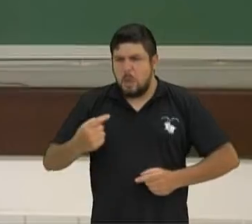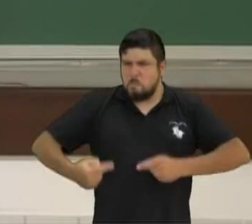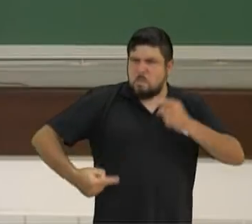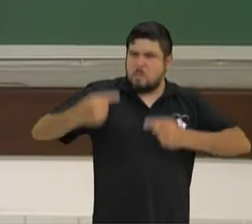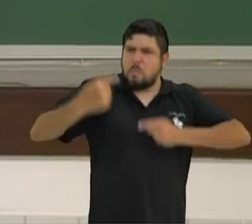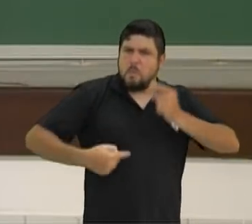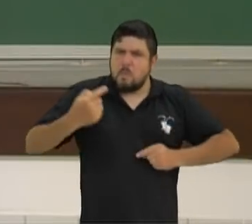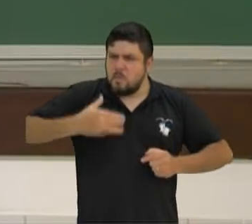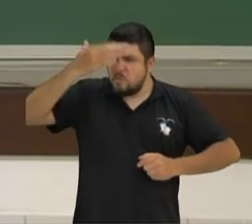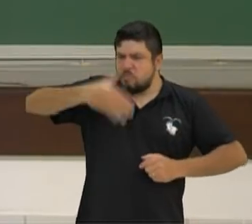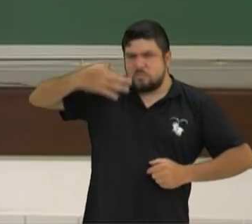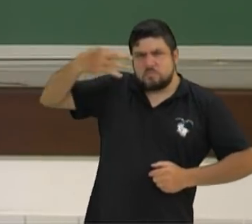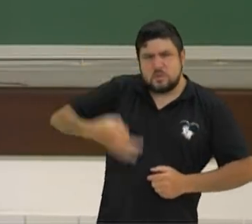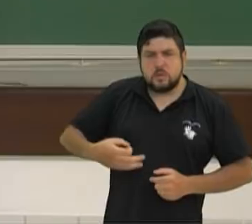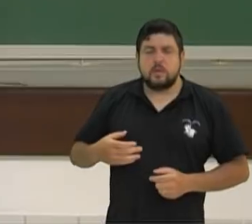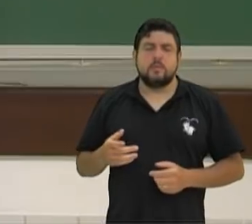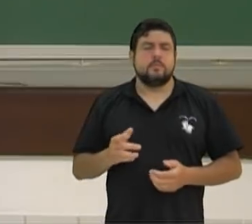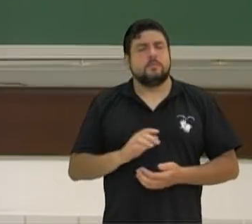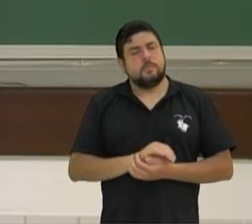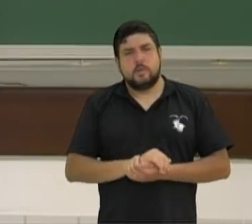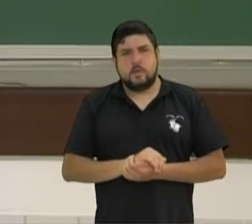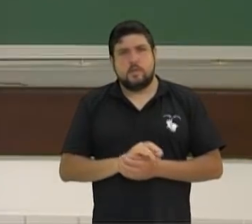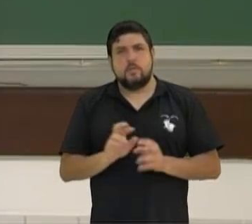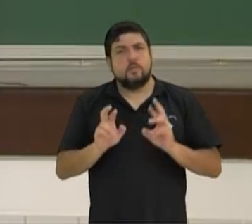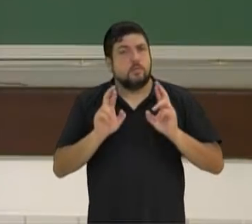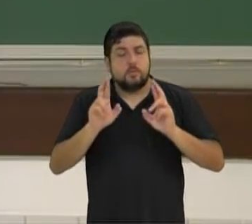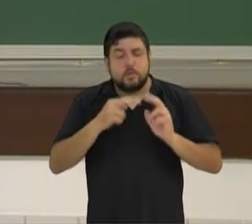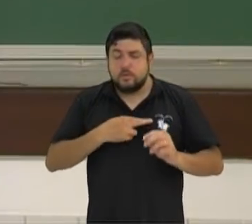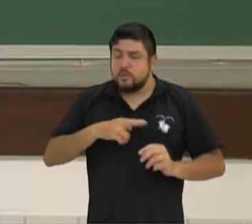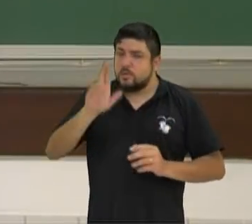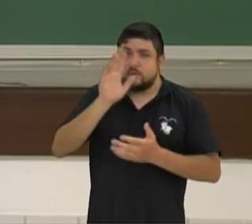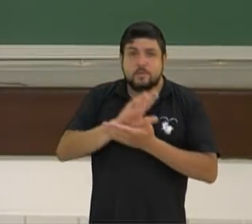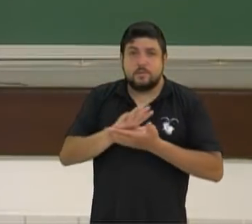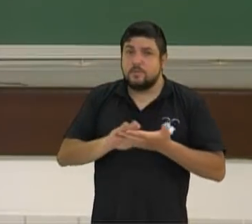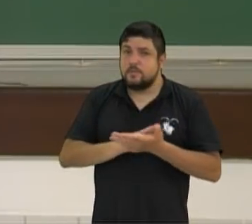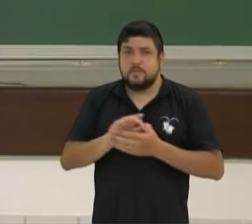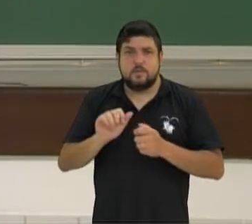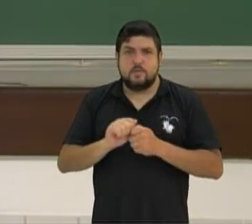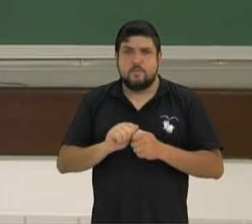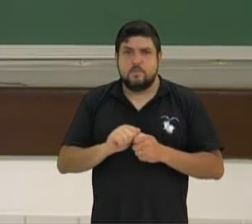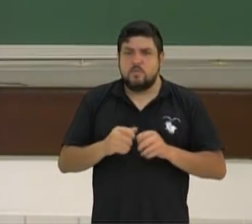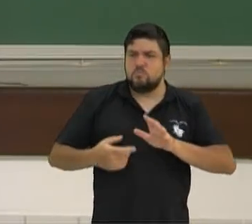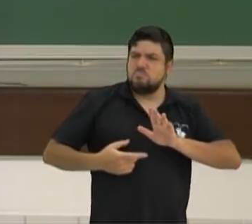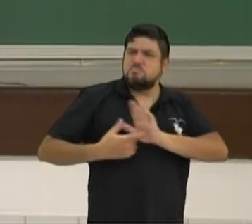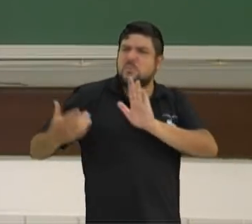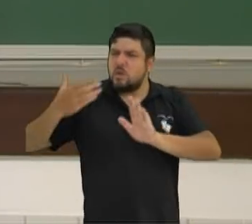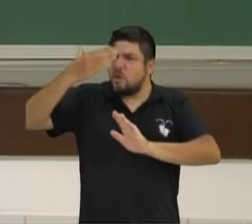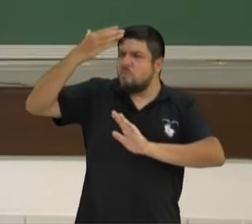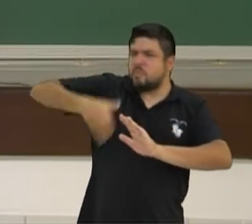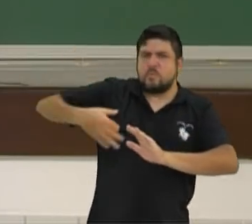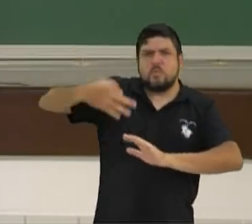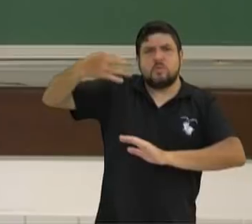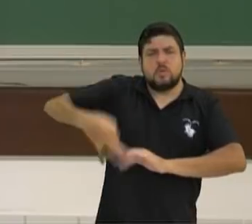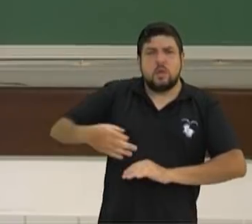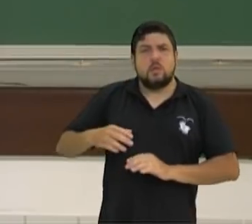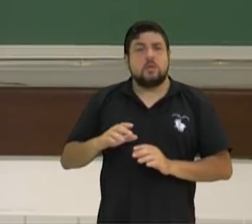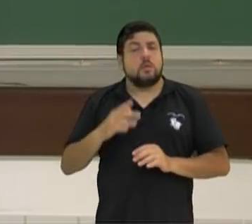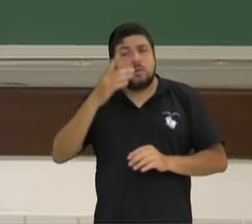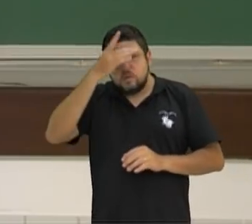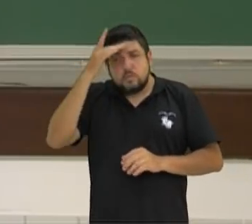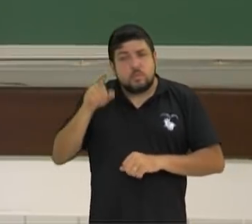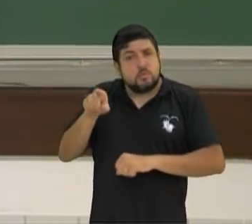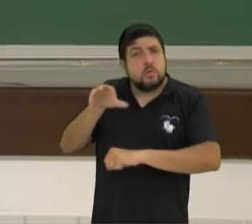certa, isso aí nenhum religioso espero que faça, porque você não tem que provar que a tua religião está certa. Afinal de contas, as pessoas acreditam porque